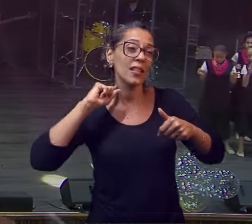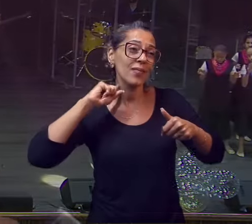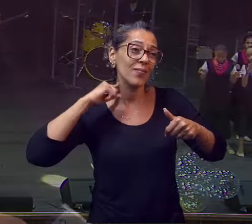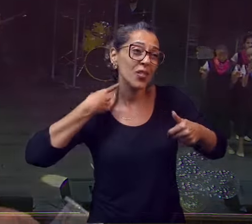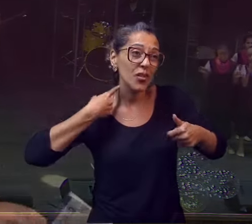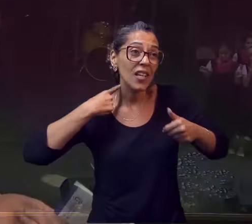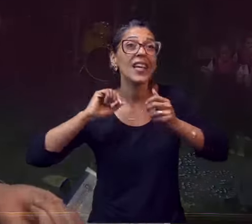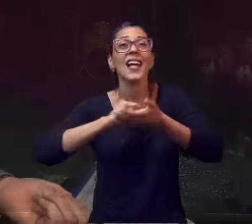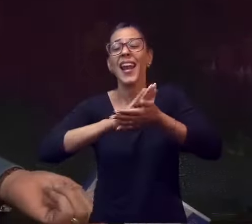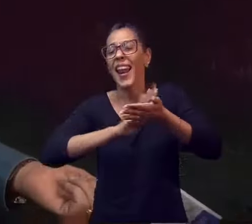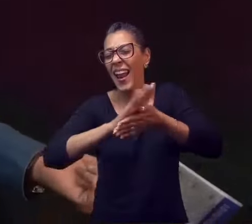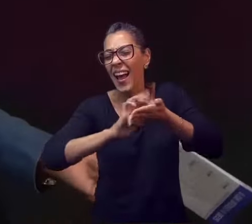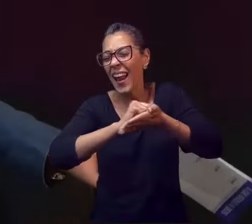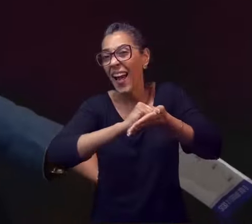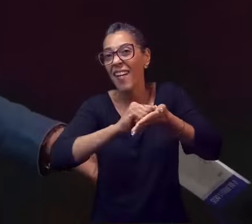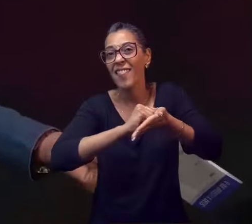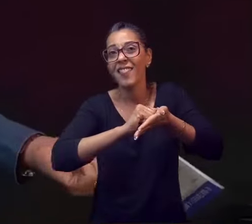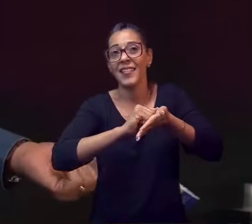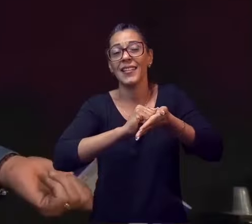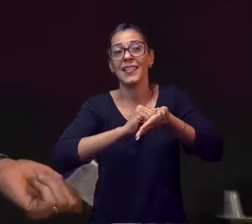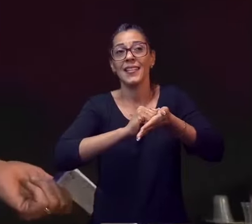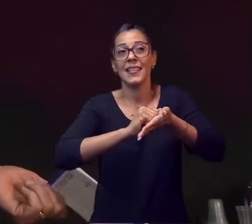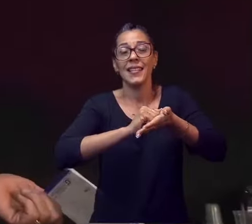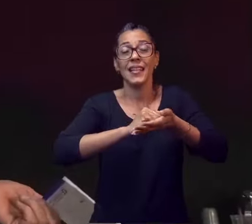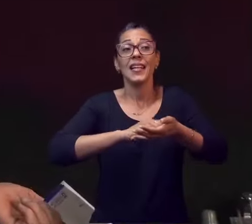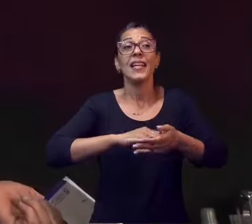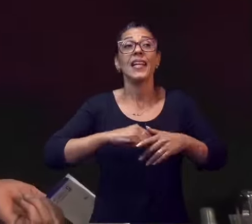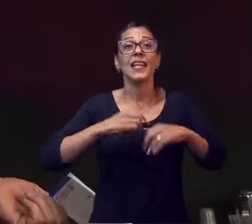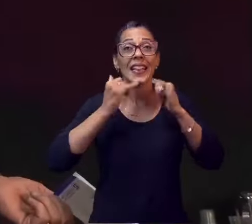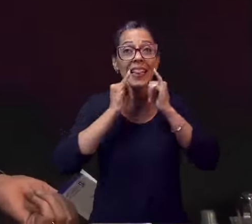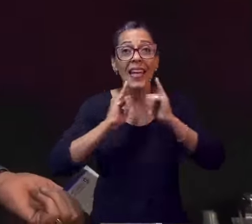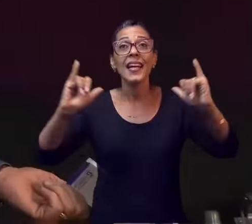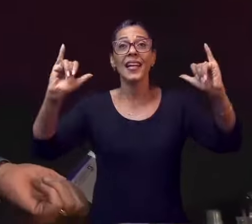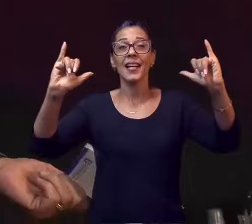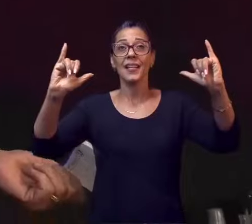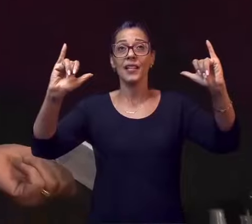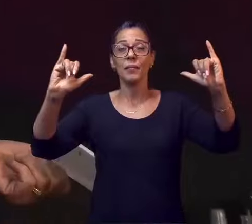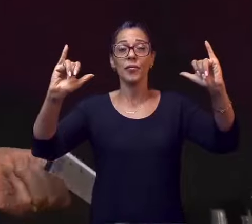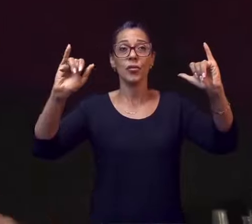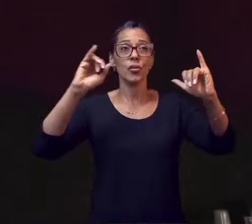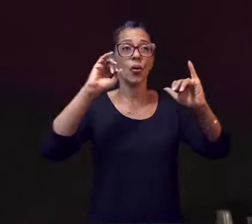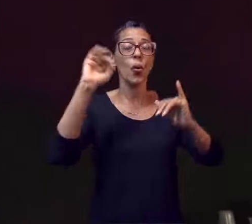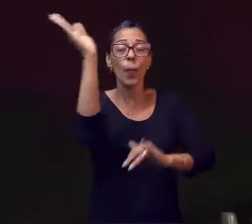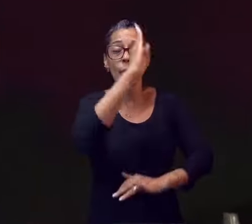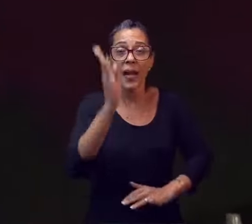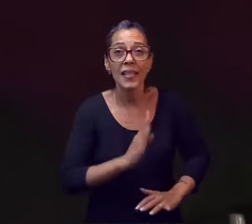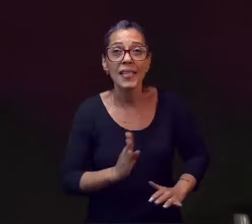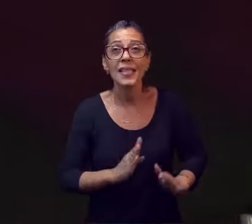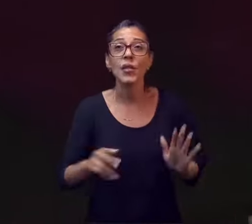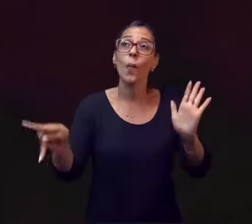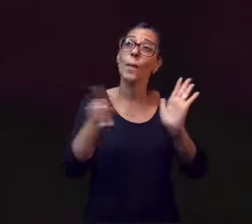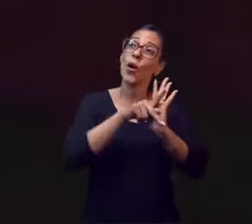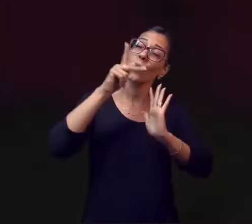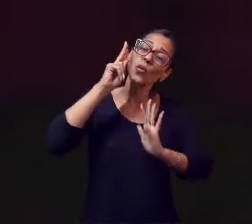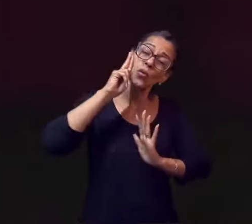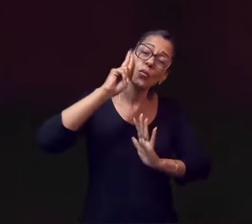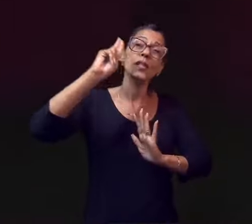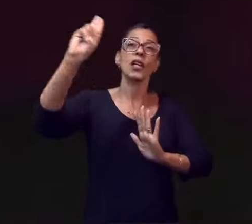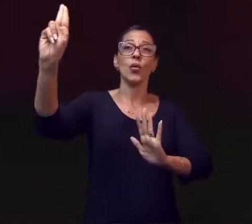já nós declaramos que o Brasil é do senhor as nossas crianças